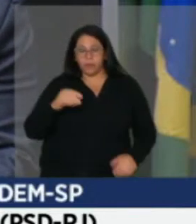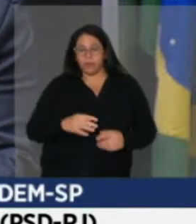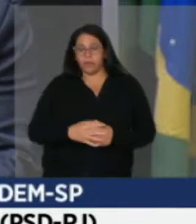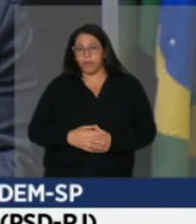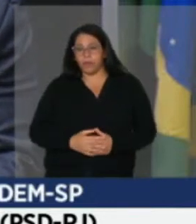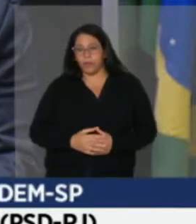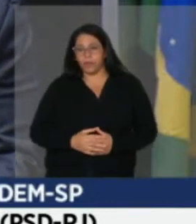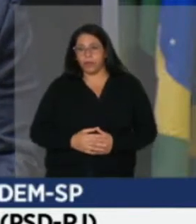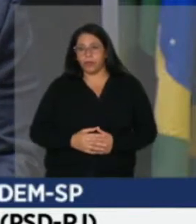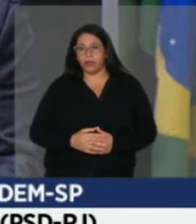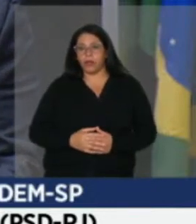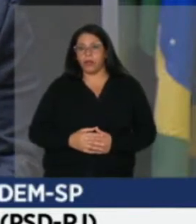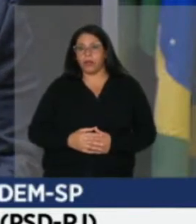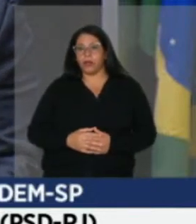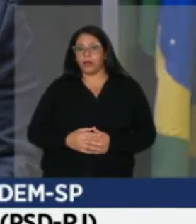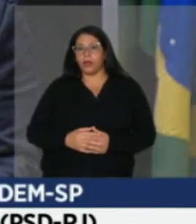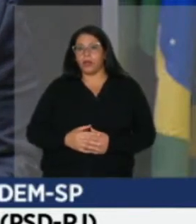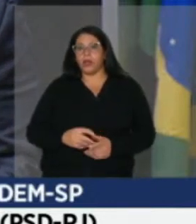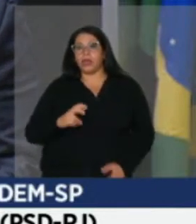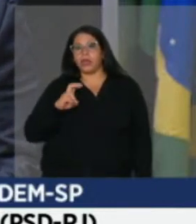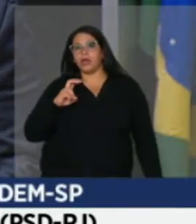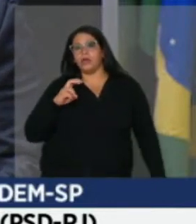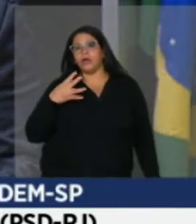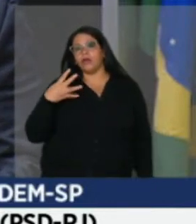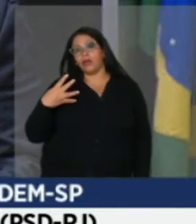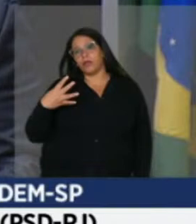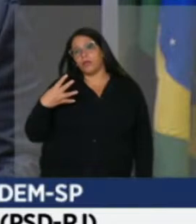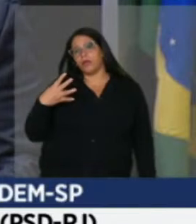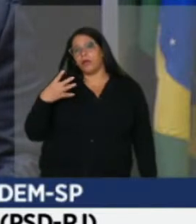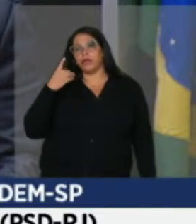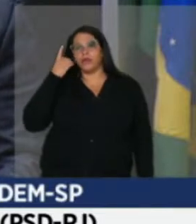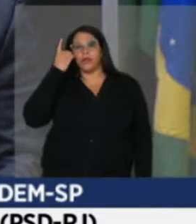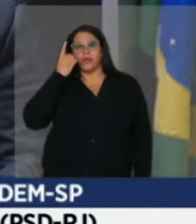como o 54º parlamentar.